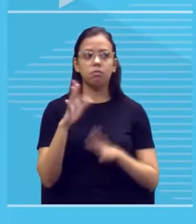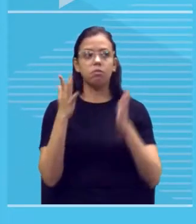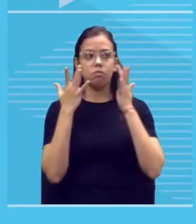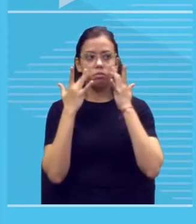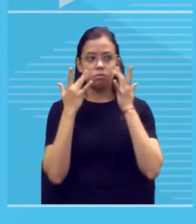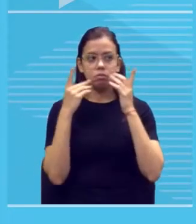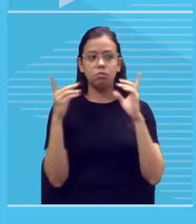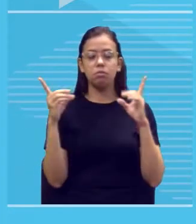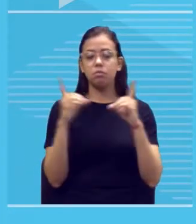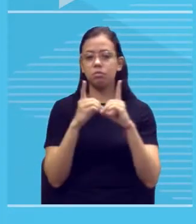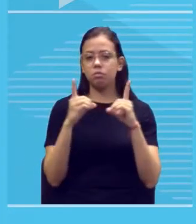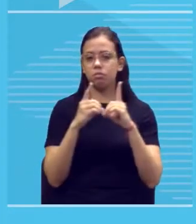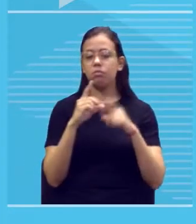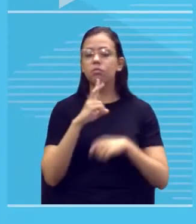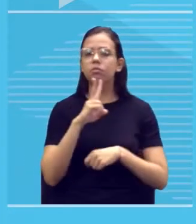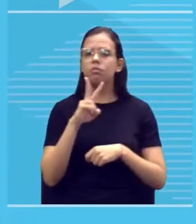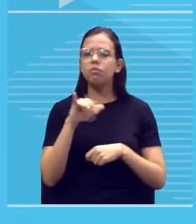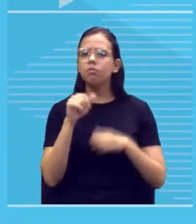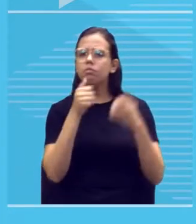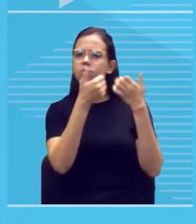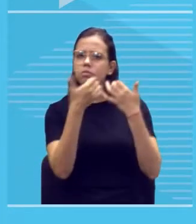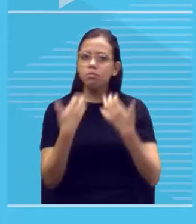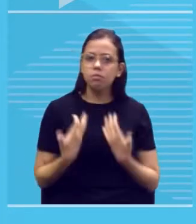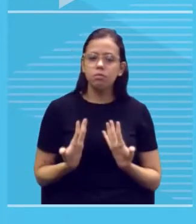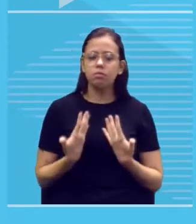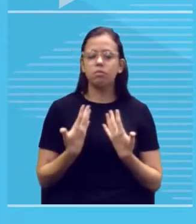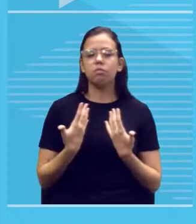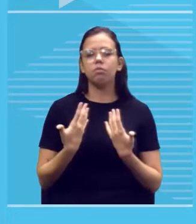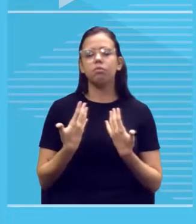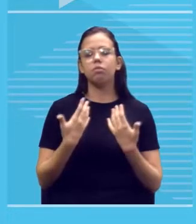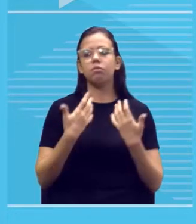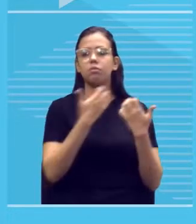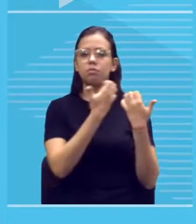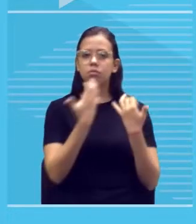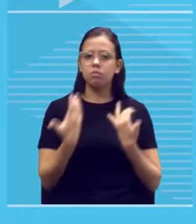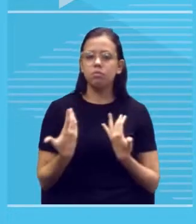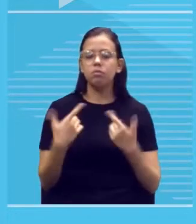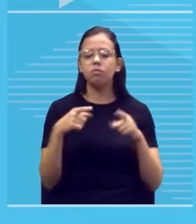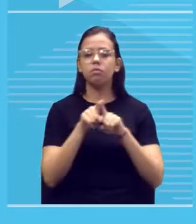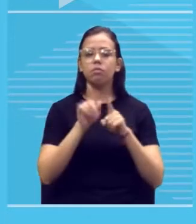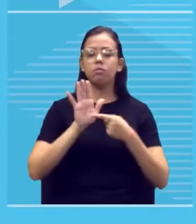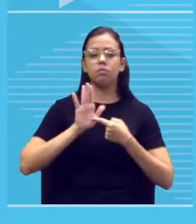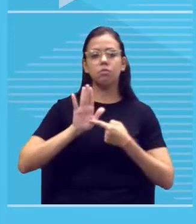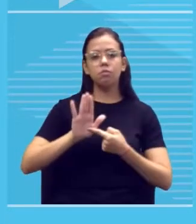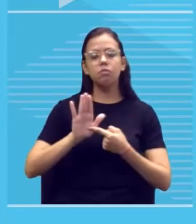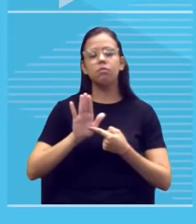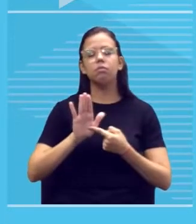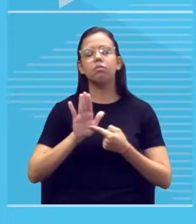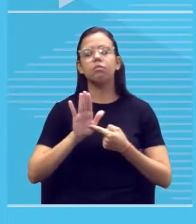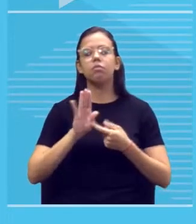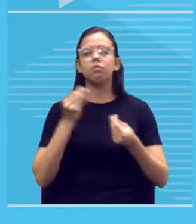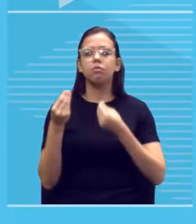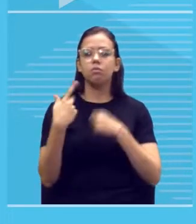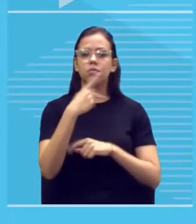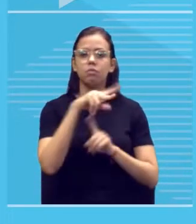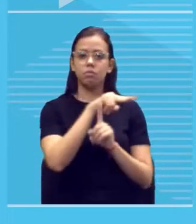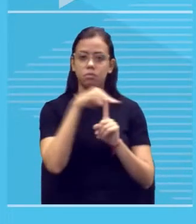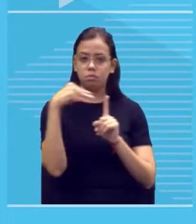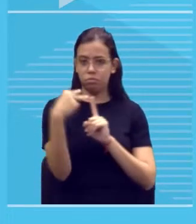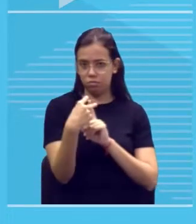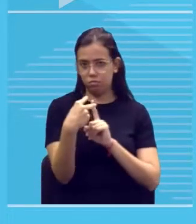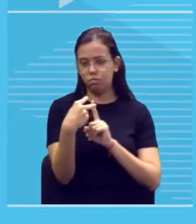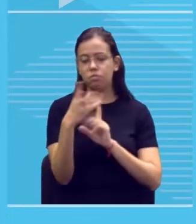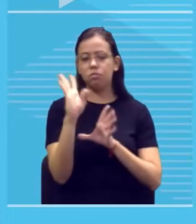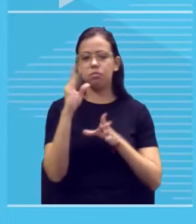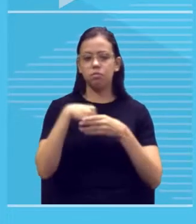ele explica explicava aliás né e explicitava o seu ponto de vista em suas encenações ele